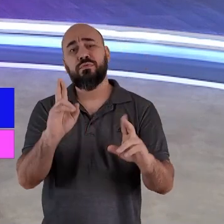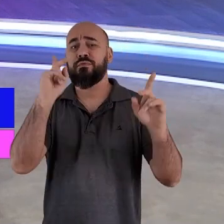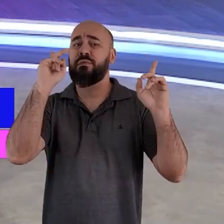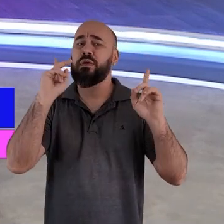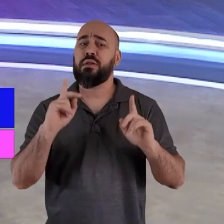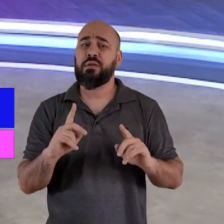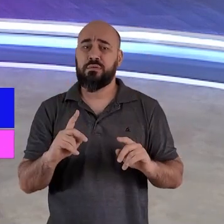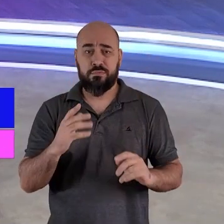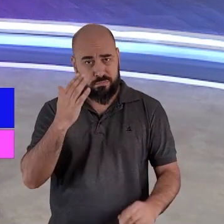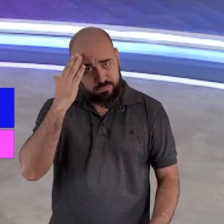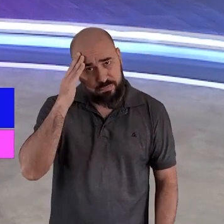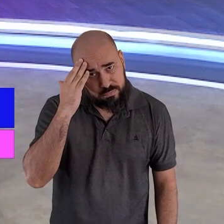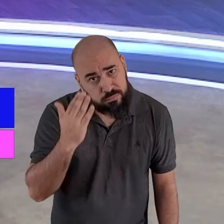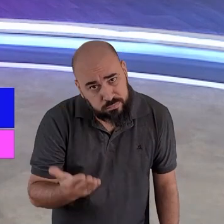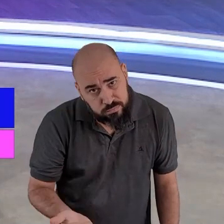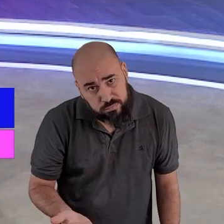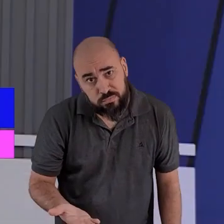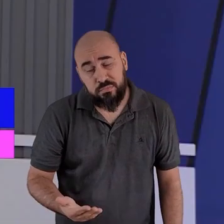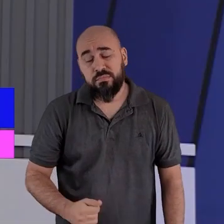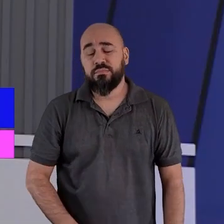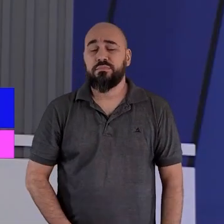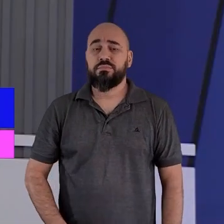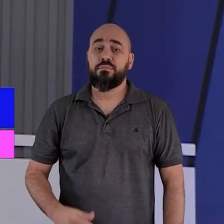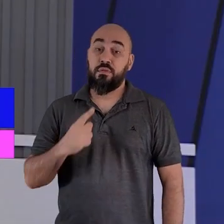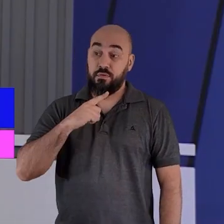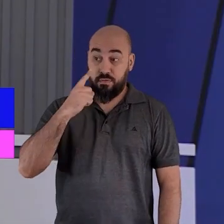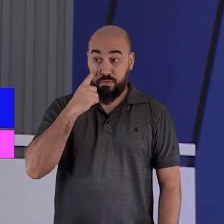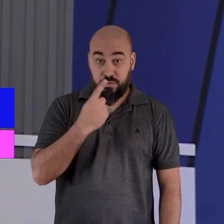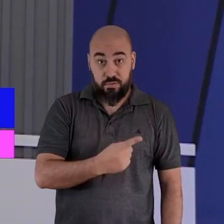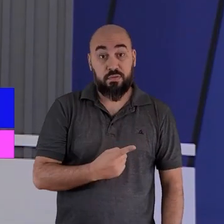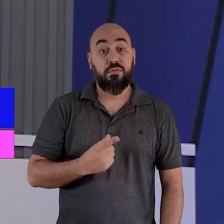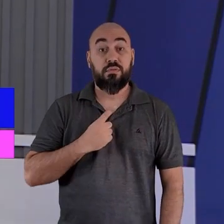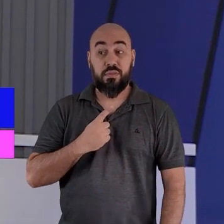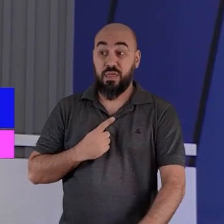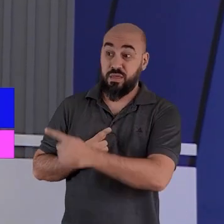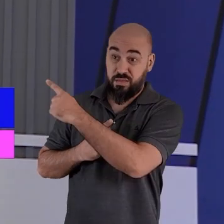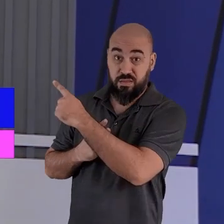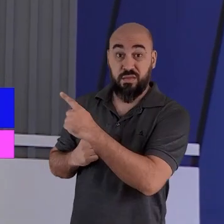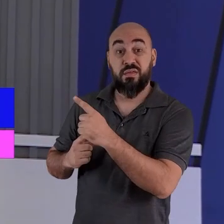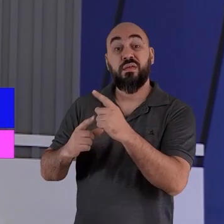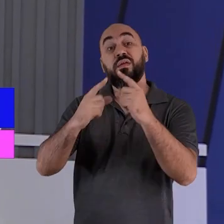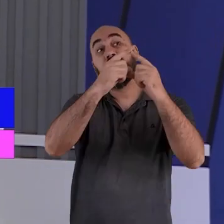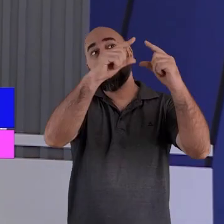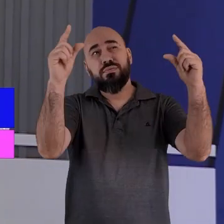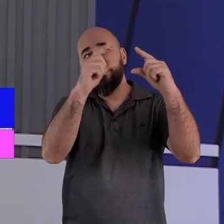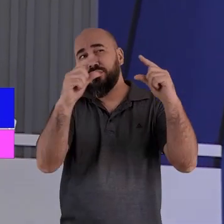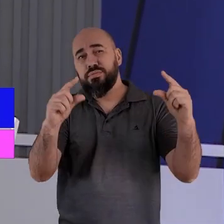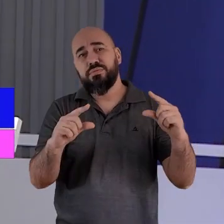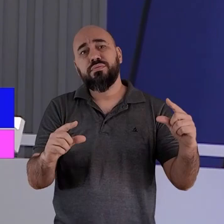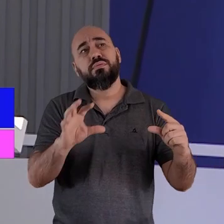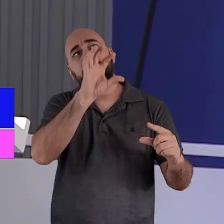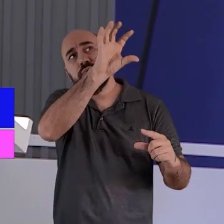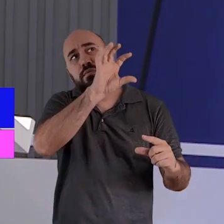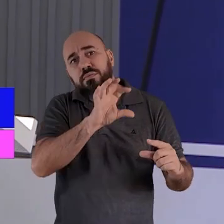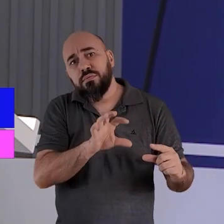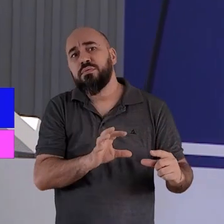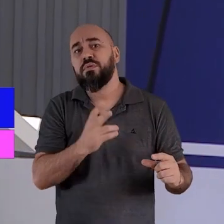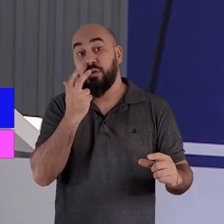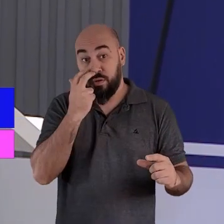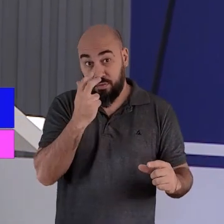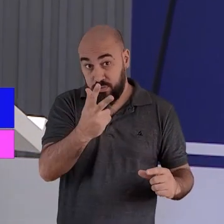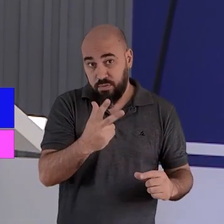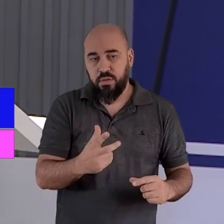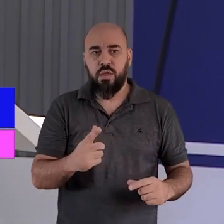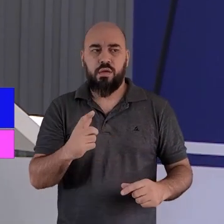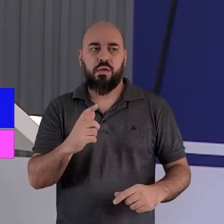estão. Veja que aqui nós encontramos vários elementos. Uma besta que surge do abismo e que peleja